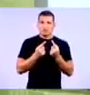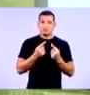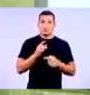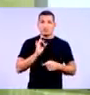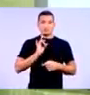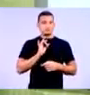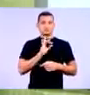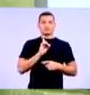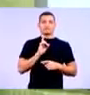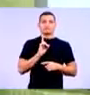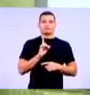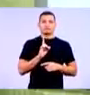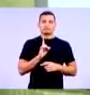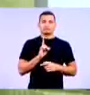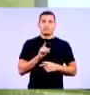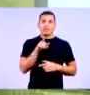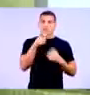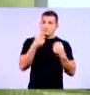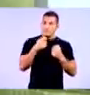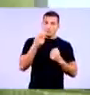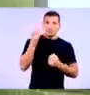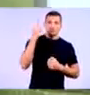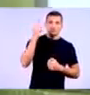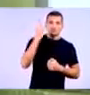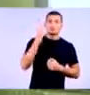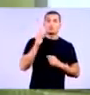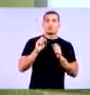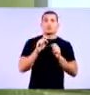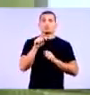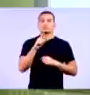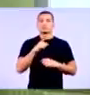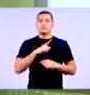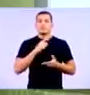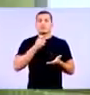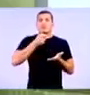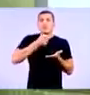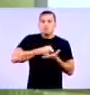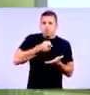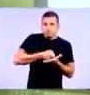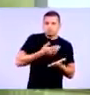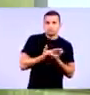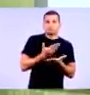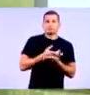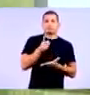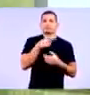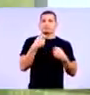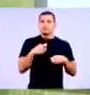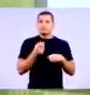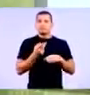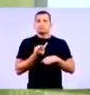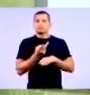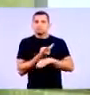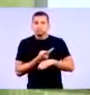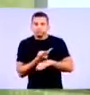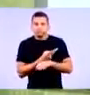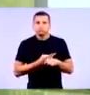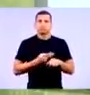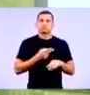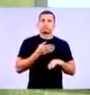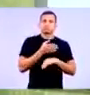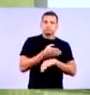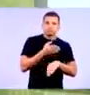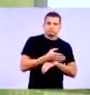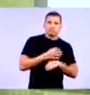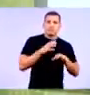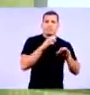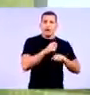sozinho. Você deve decidir que você tem compromisso em estudar, que você tem que procurar, que você tem que pegar o material de